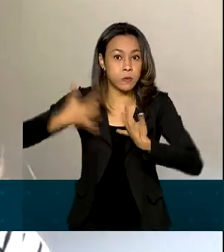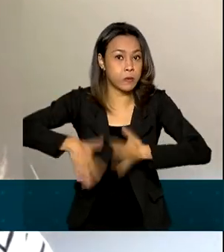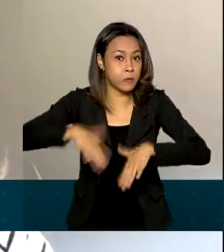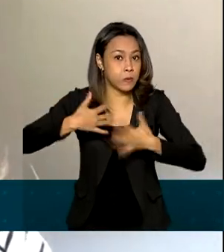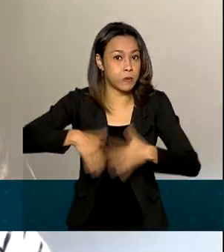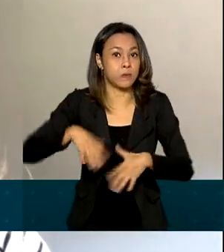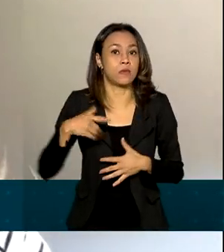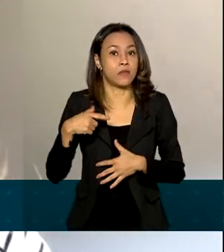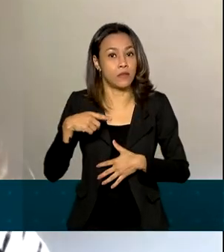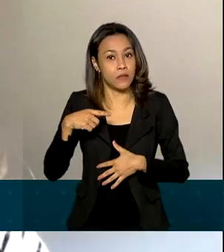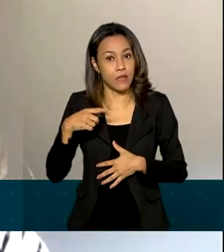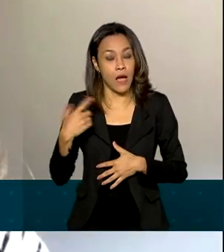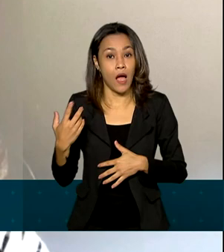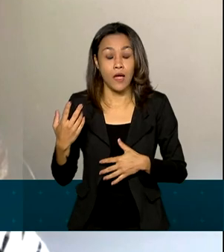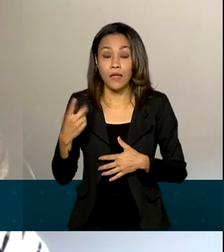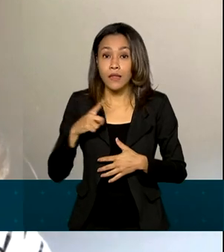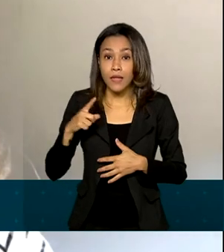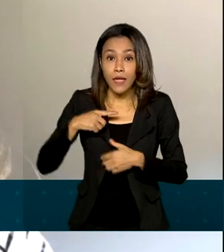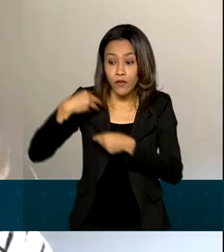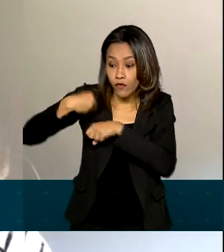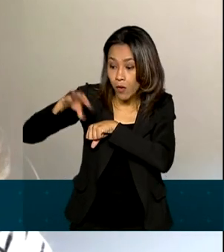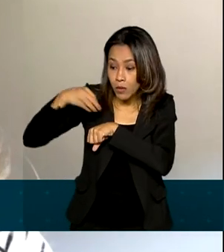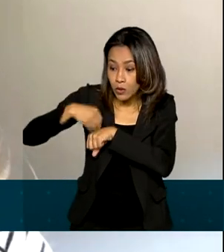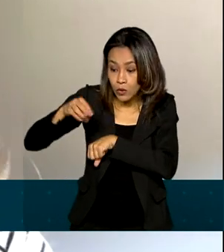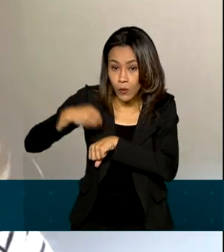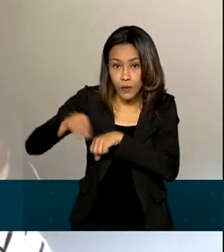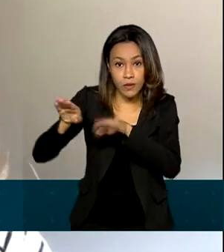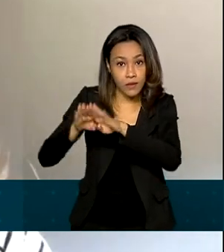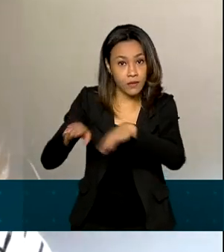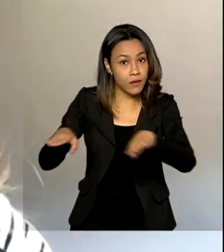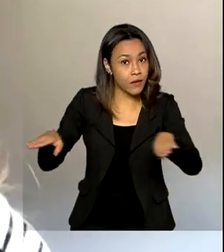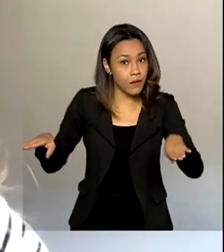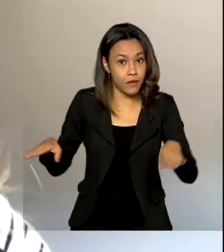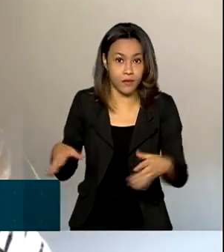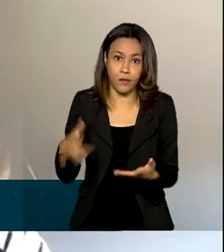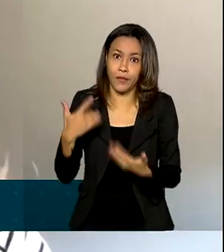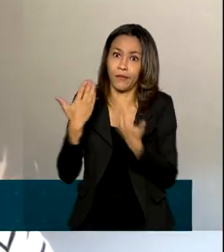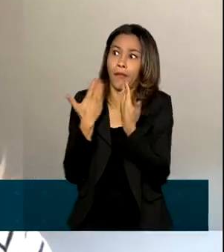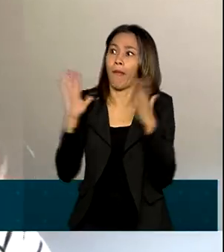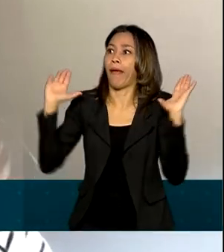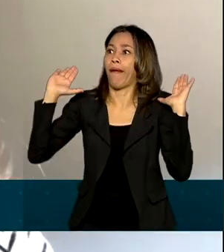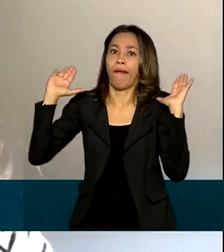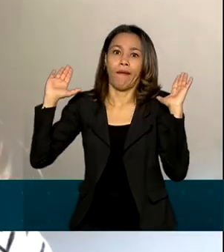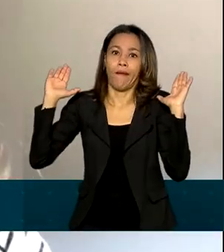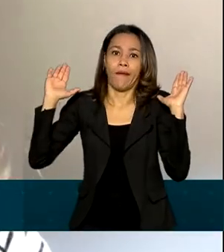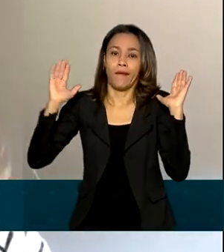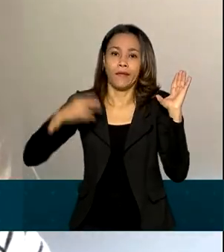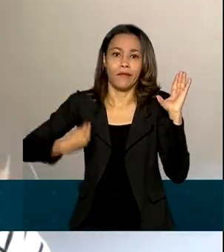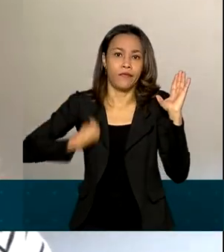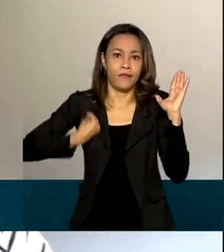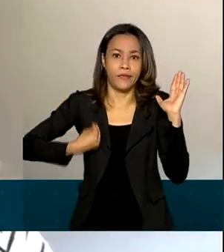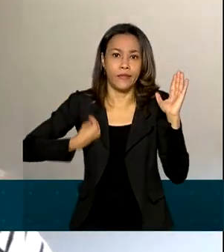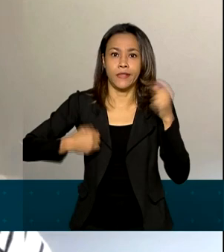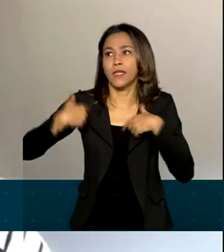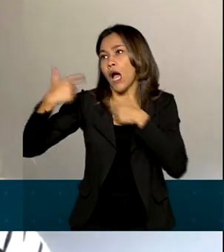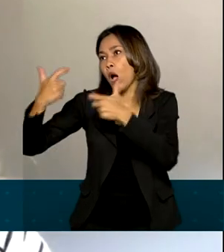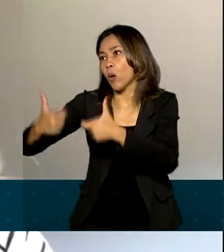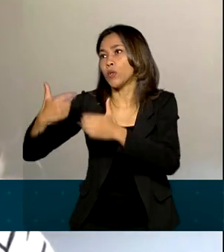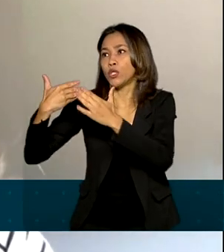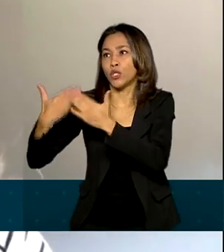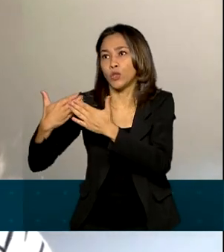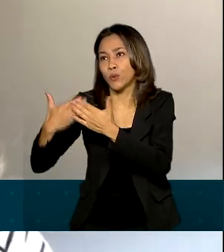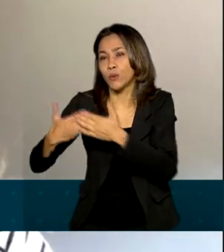quê? Porque trazem informações das crianças de uma maneira muito aberta. Dados pessoais, local onde